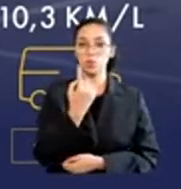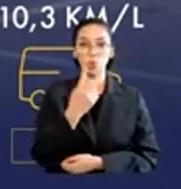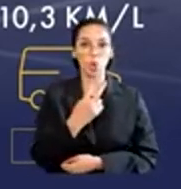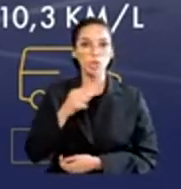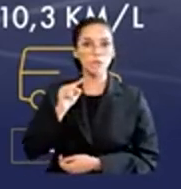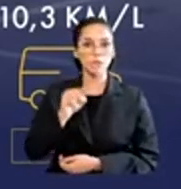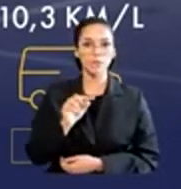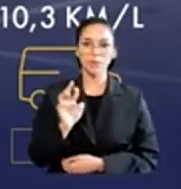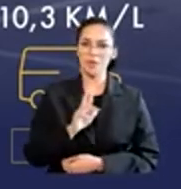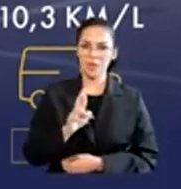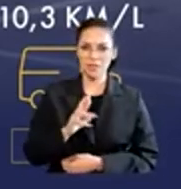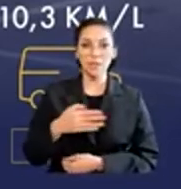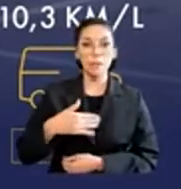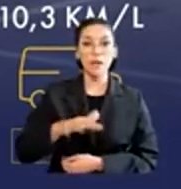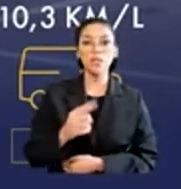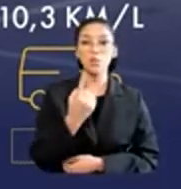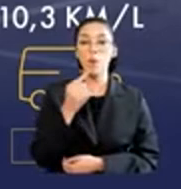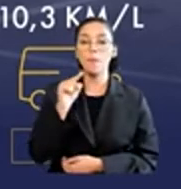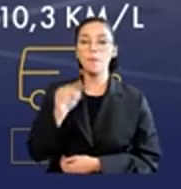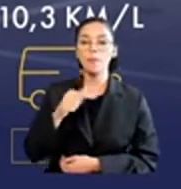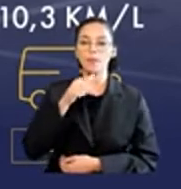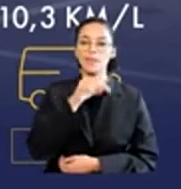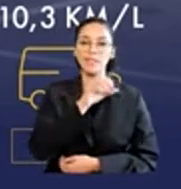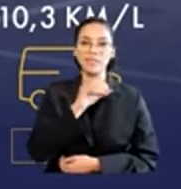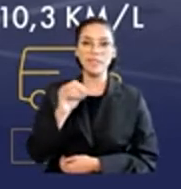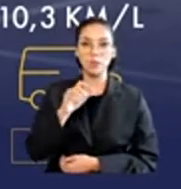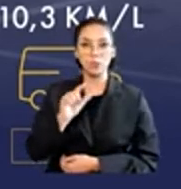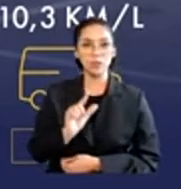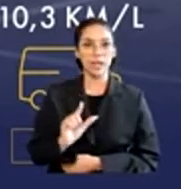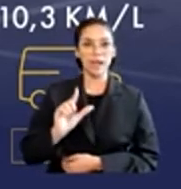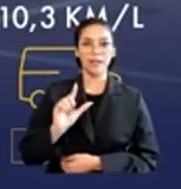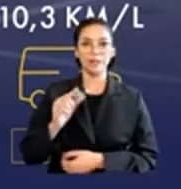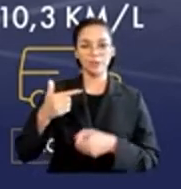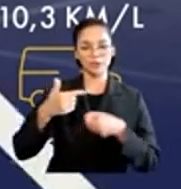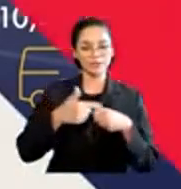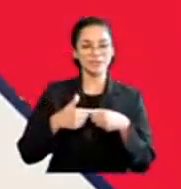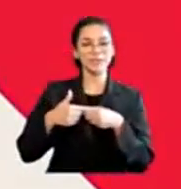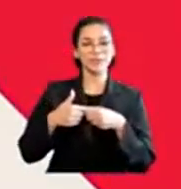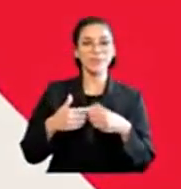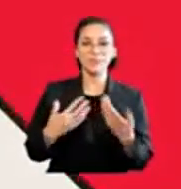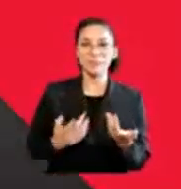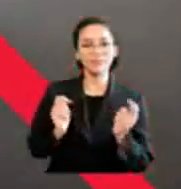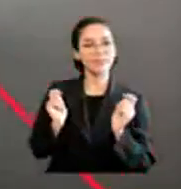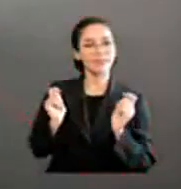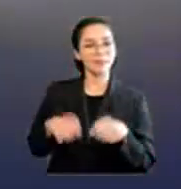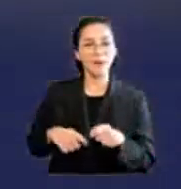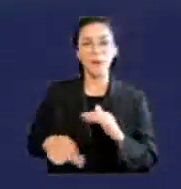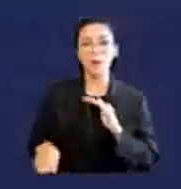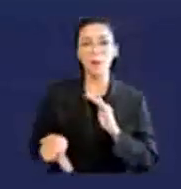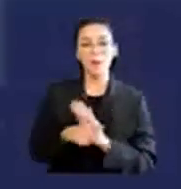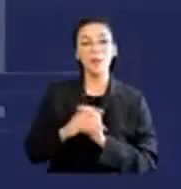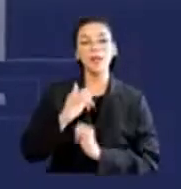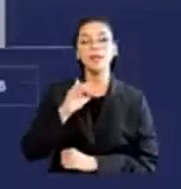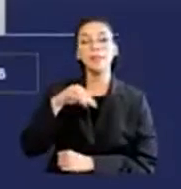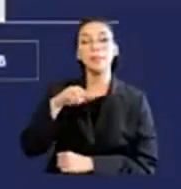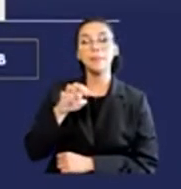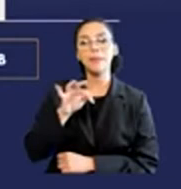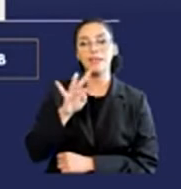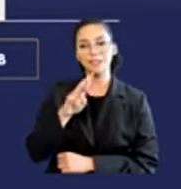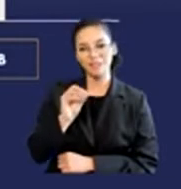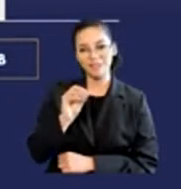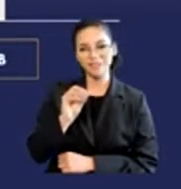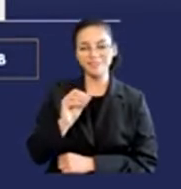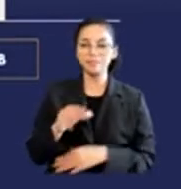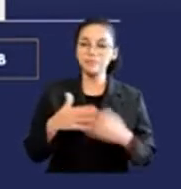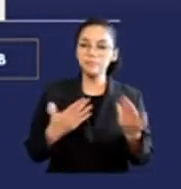1.700 litros de diesel. E quem garante essa economia é o próprio Inmetro. Bom, com isso, o custo total